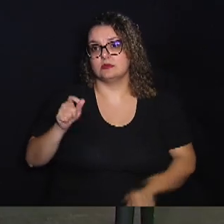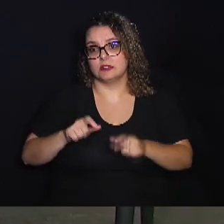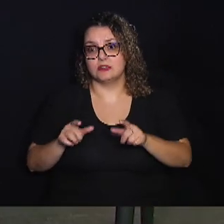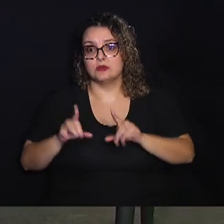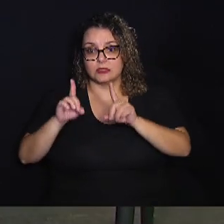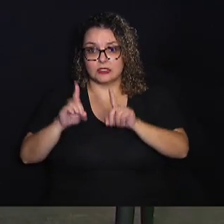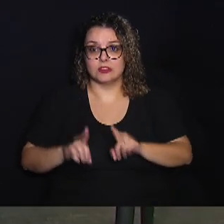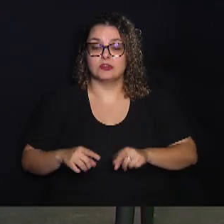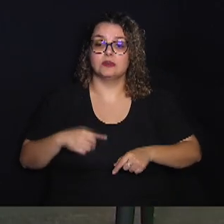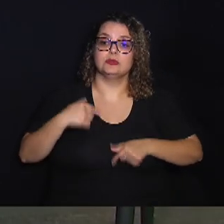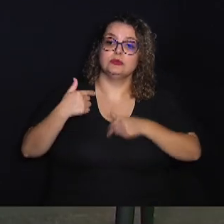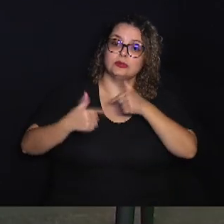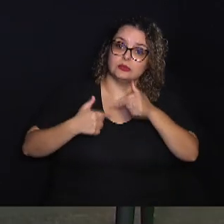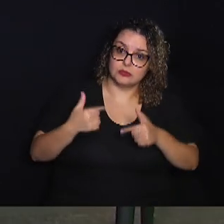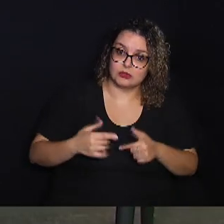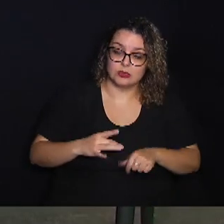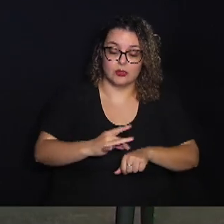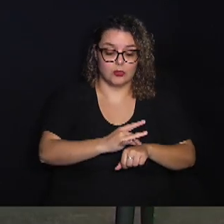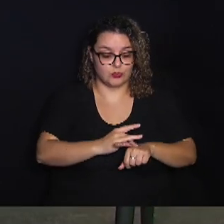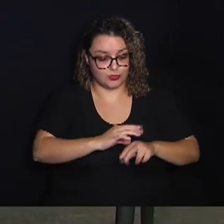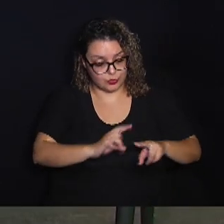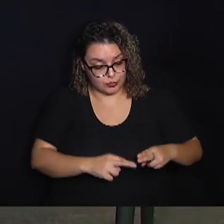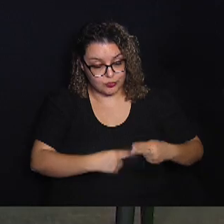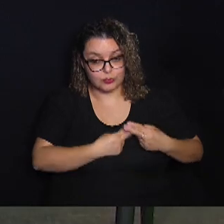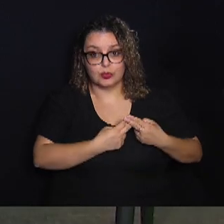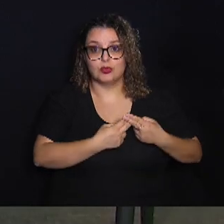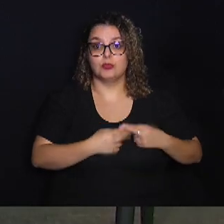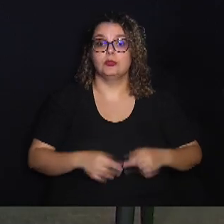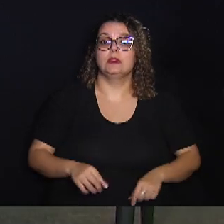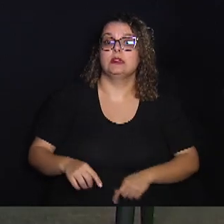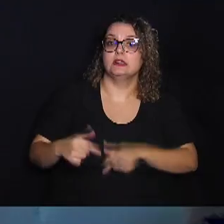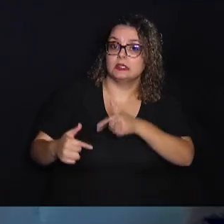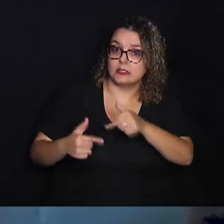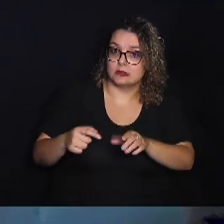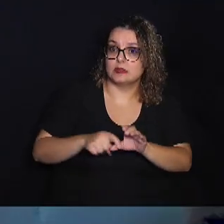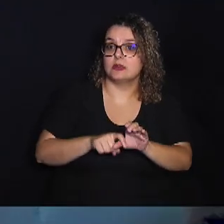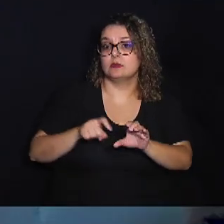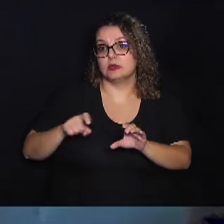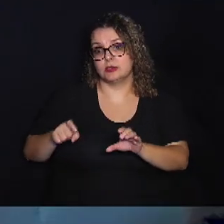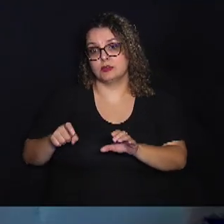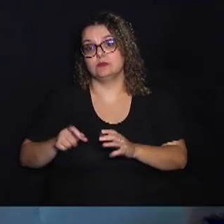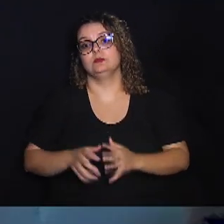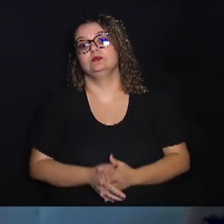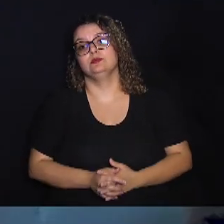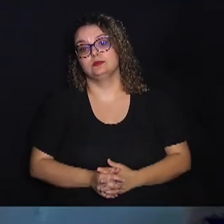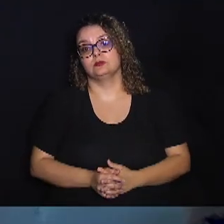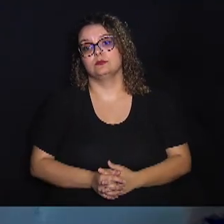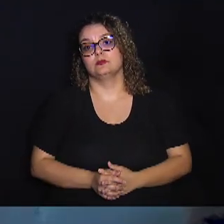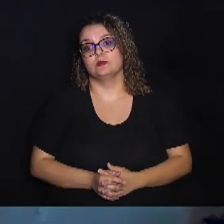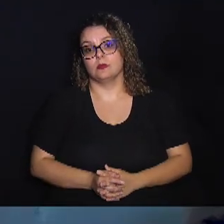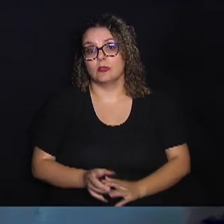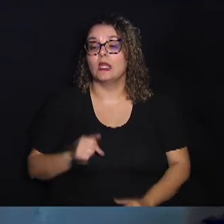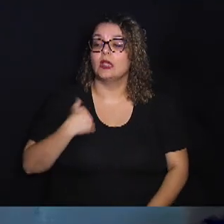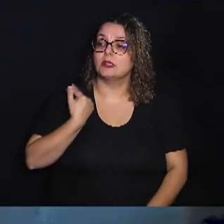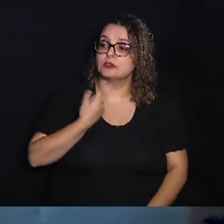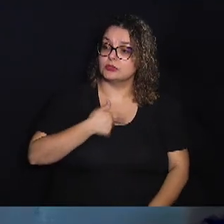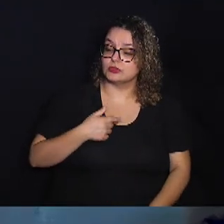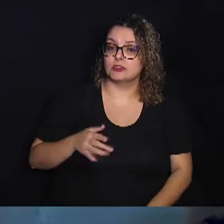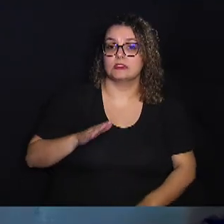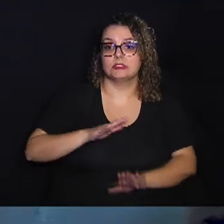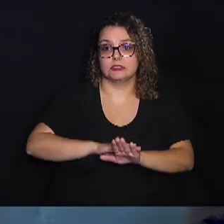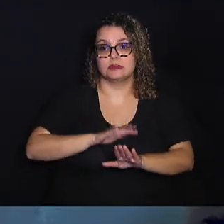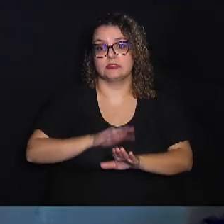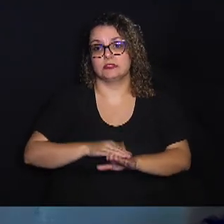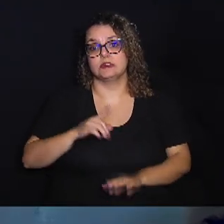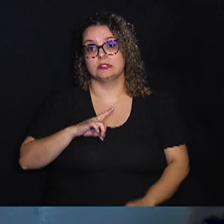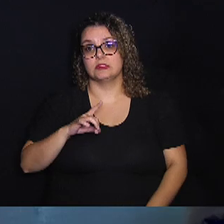as questões de luto, né? Trabalhando autonomia. Então, as nossas atividades, elas têm